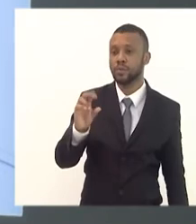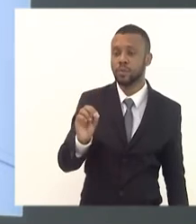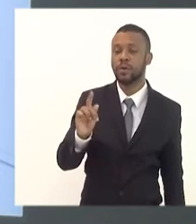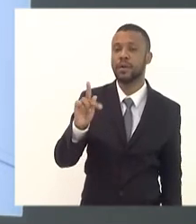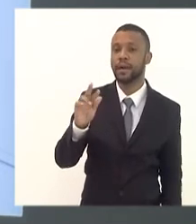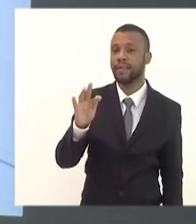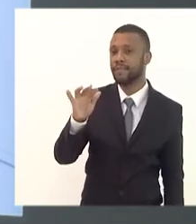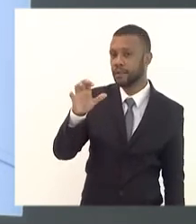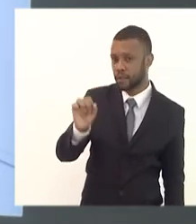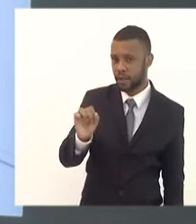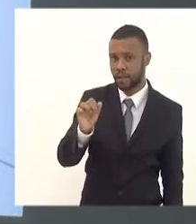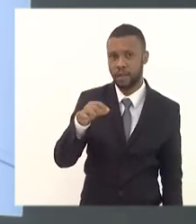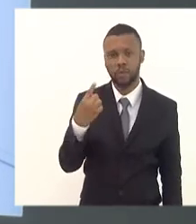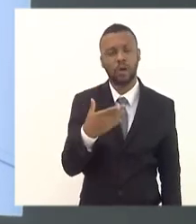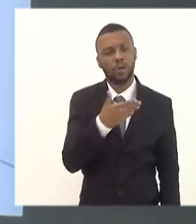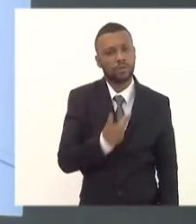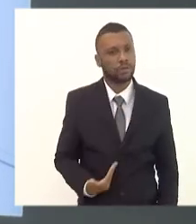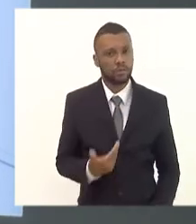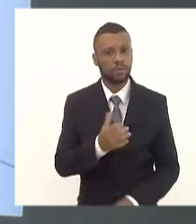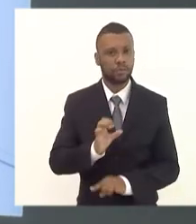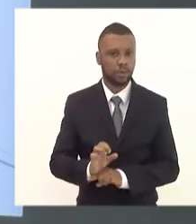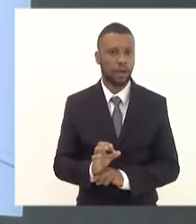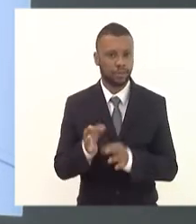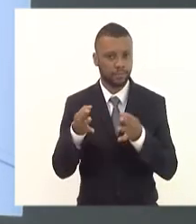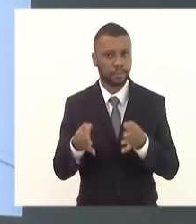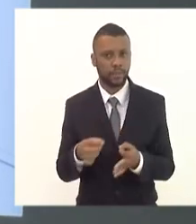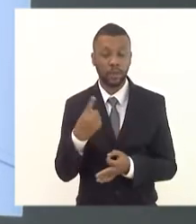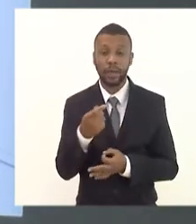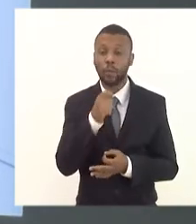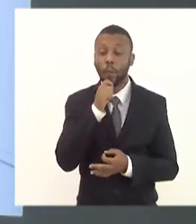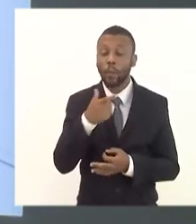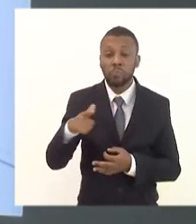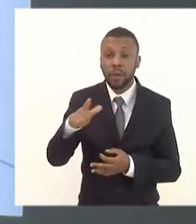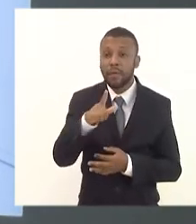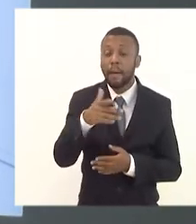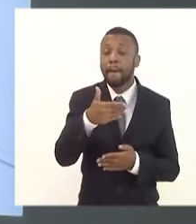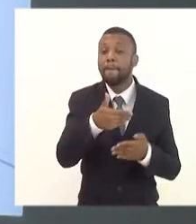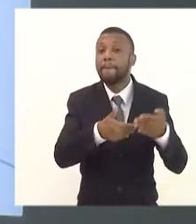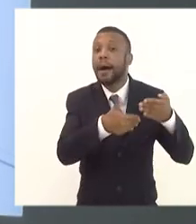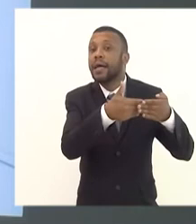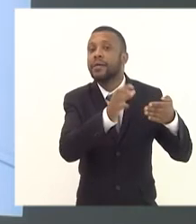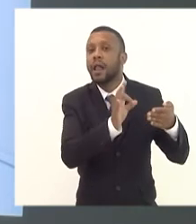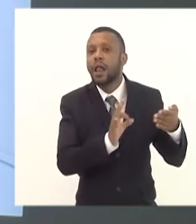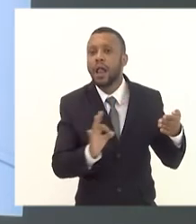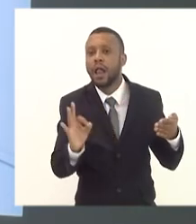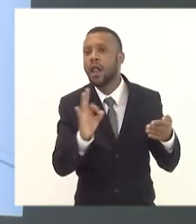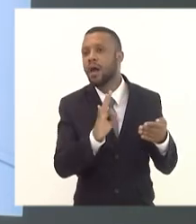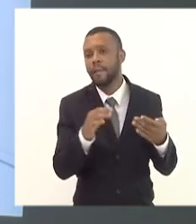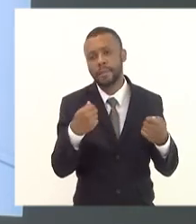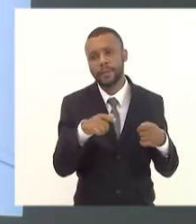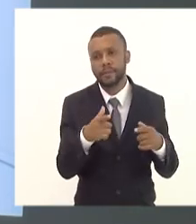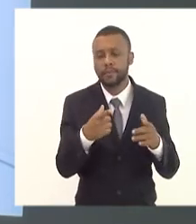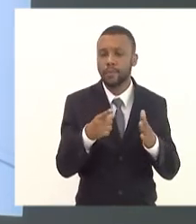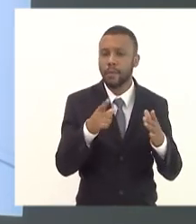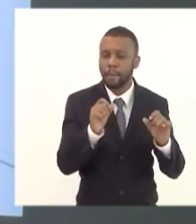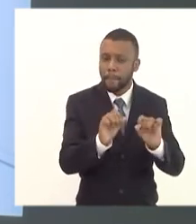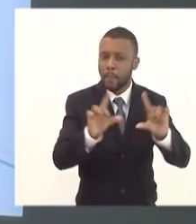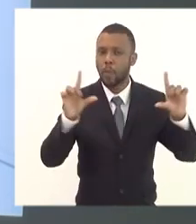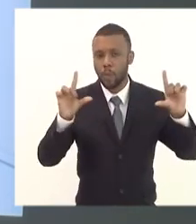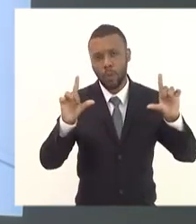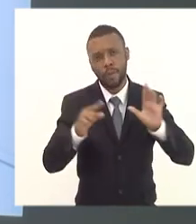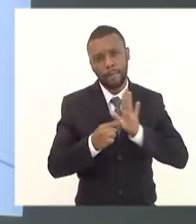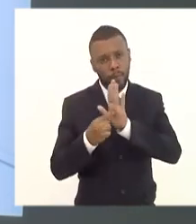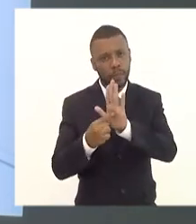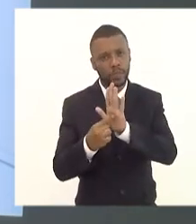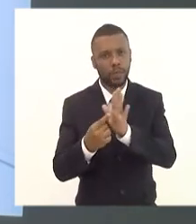no nosso estado. É assim? É. Não, mas aqui não tem nenhuma parede que tem. Então a gente inventa uma parede aqui para botar também.